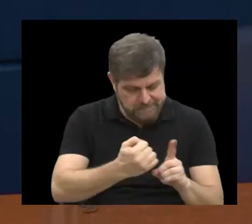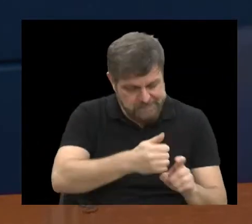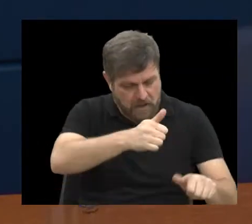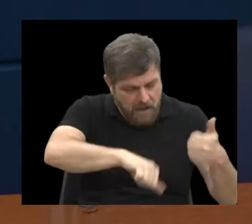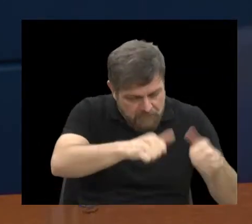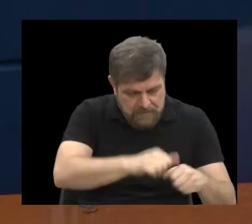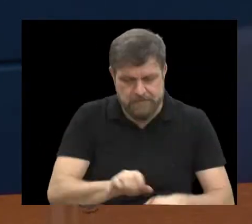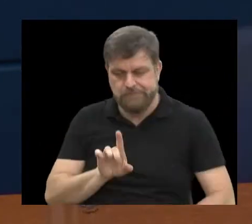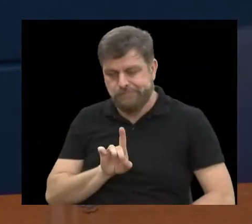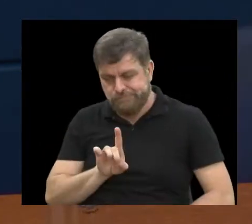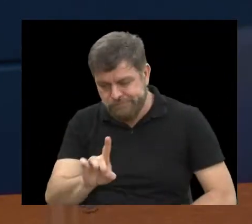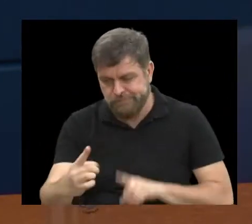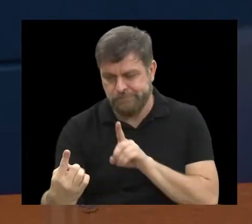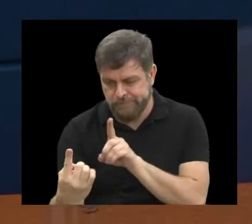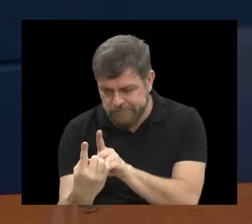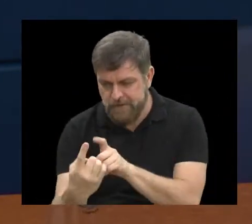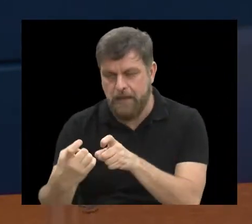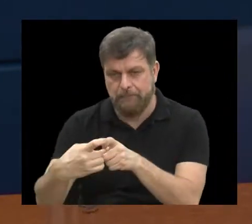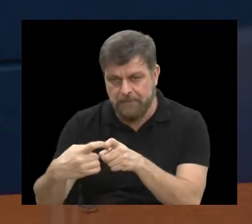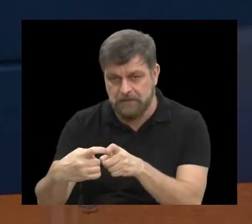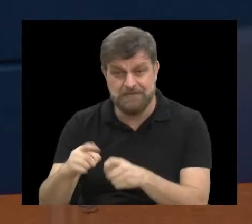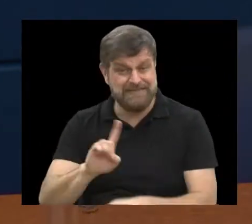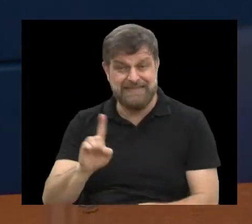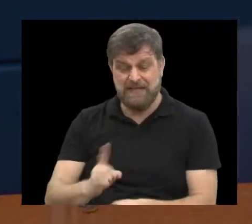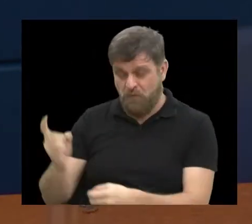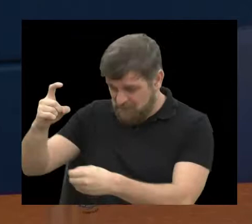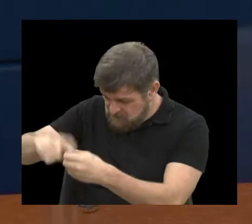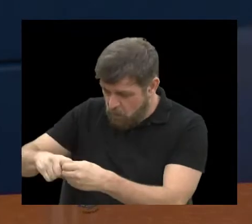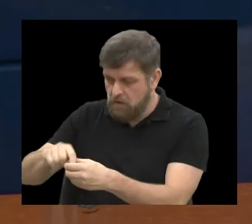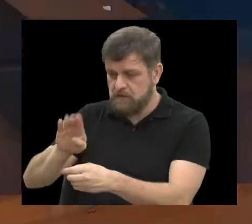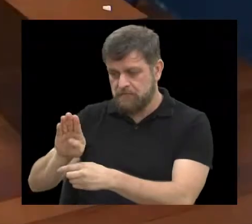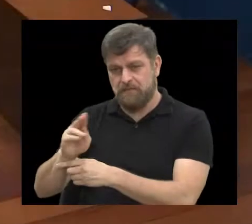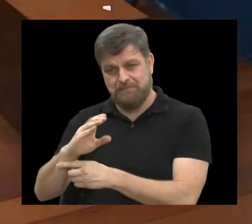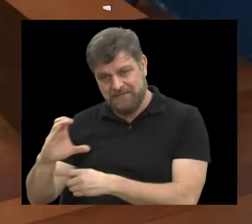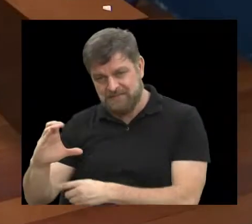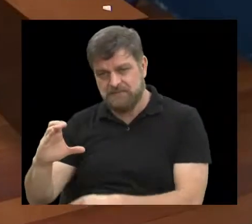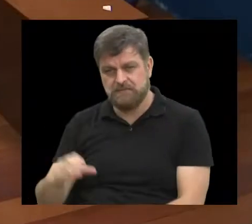perícia médica, tá? Ele é reativado, ok?